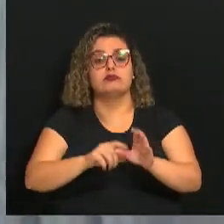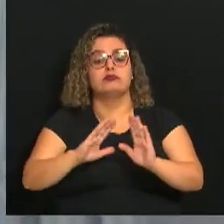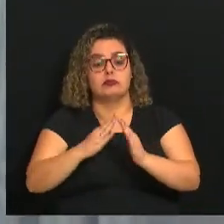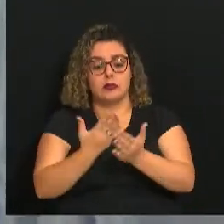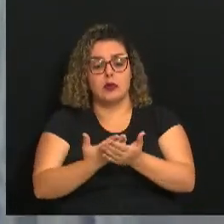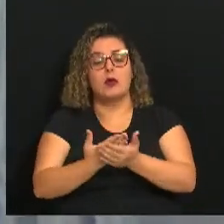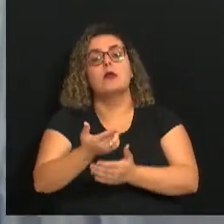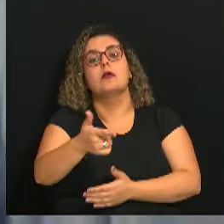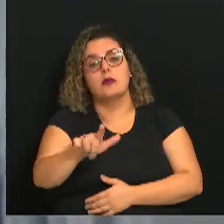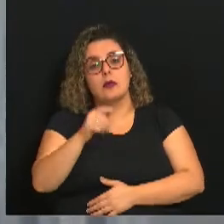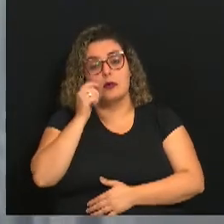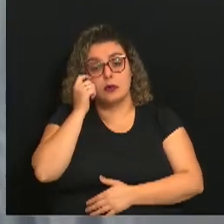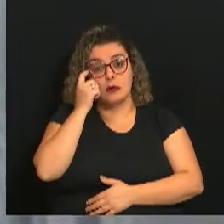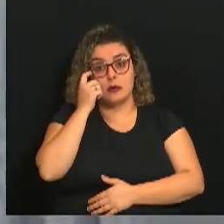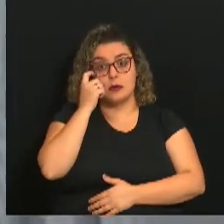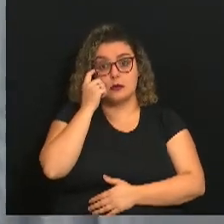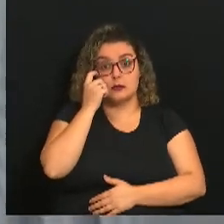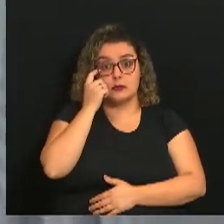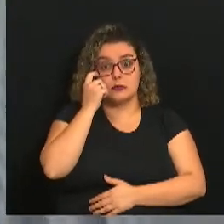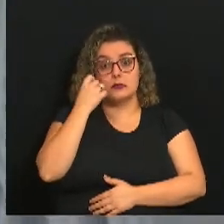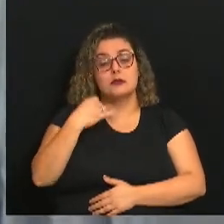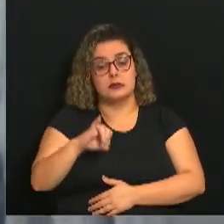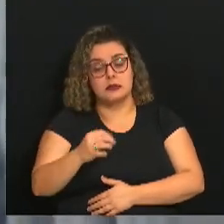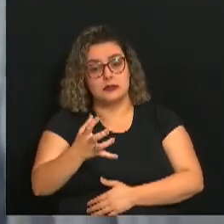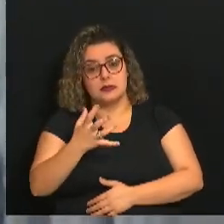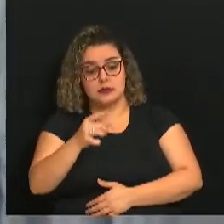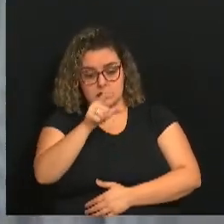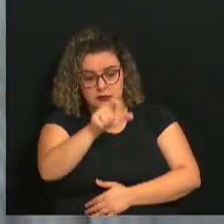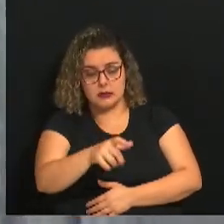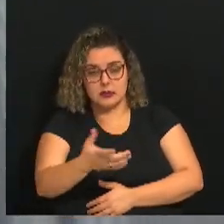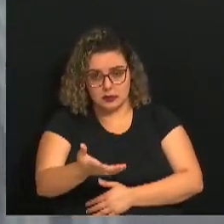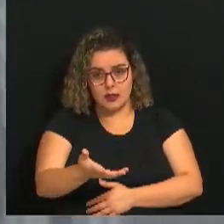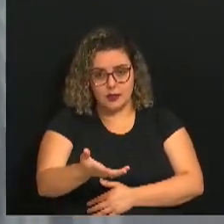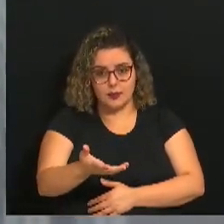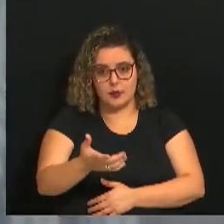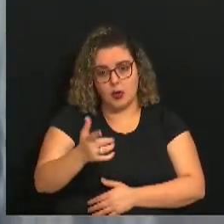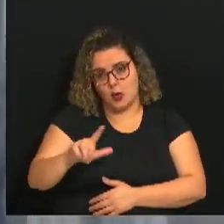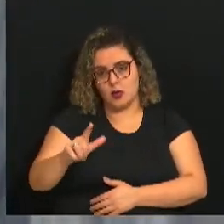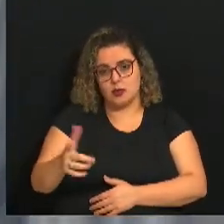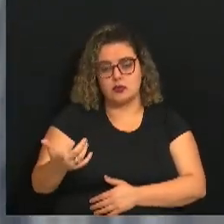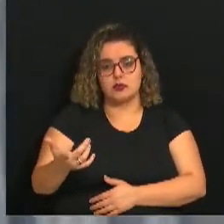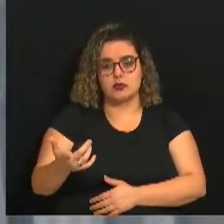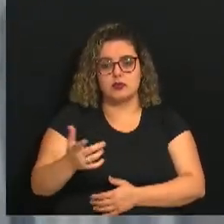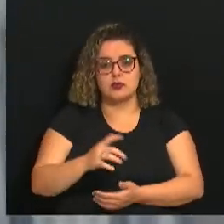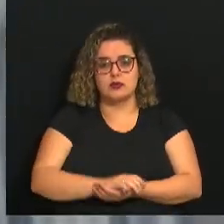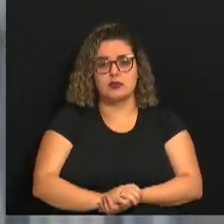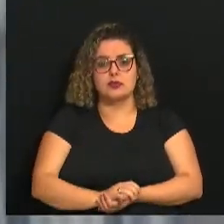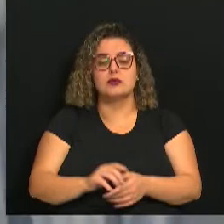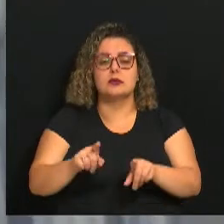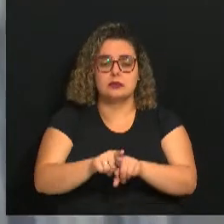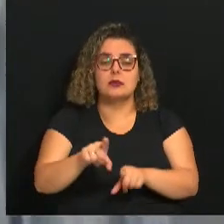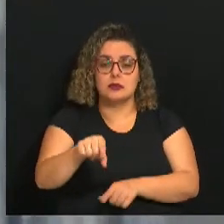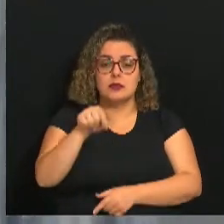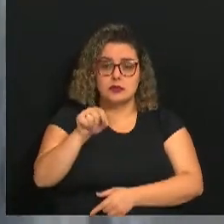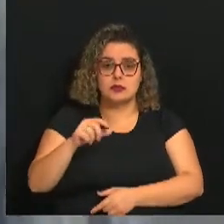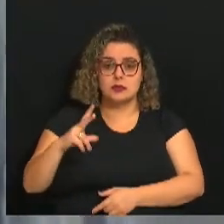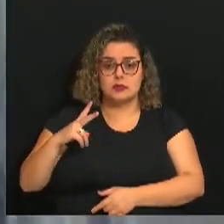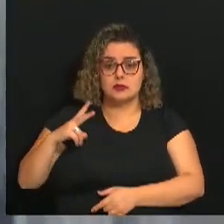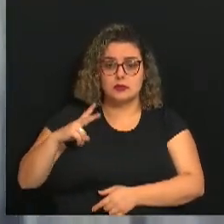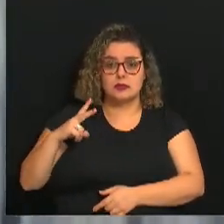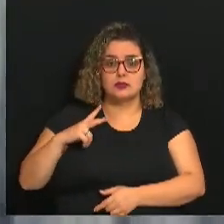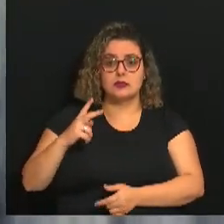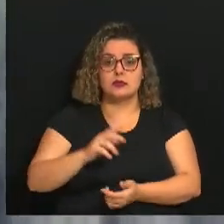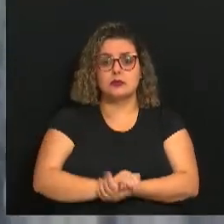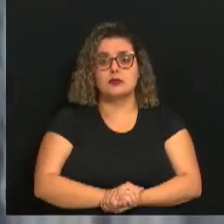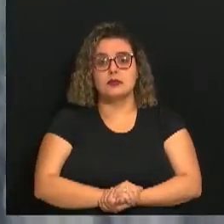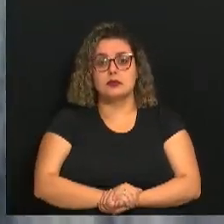continue trabalhando, se ela, caso quiser, evidentemente, né? Porque é uma questão de opção também individual, ser